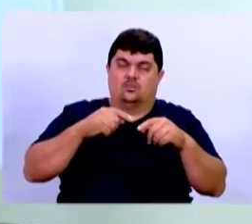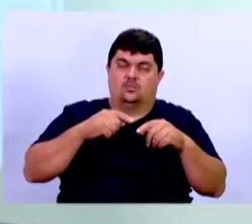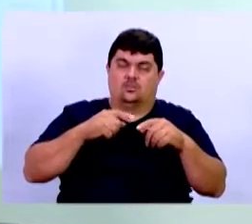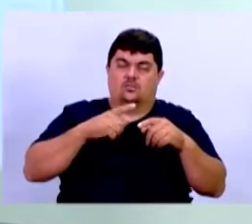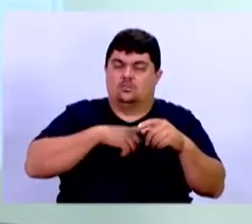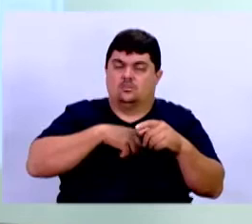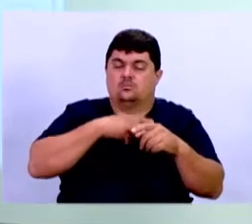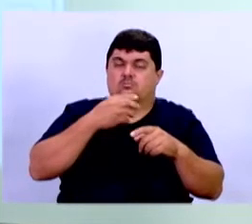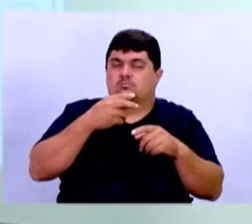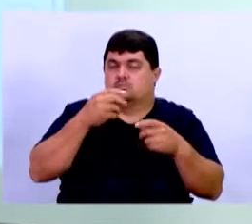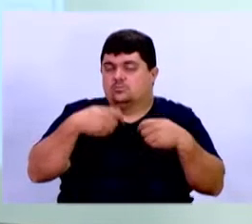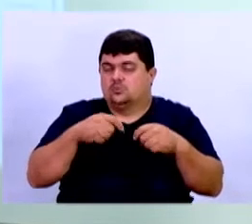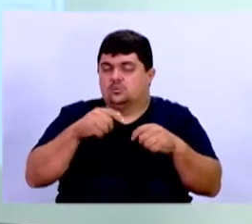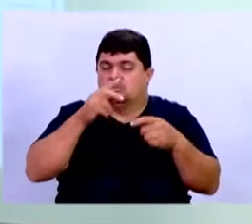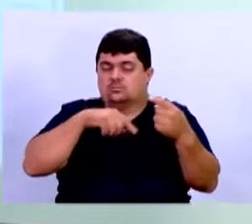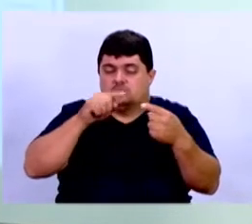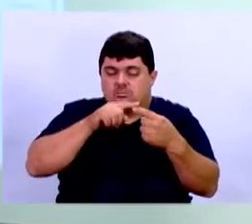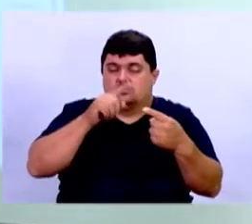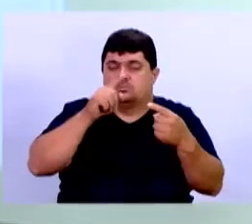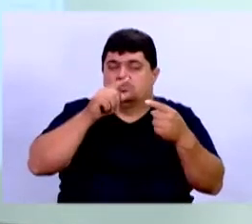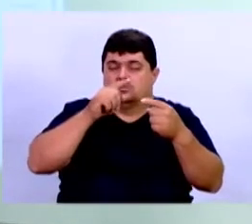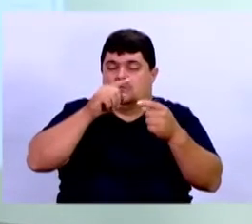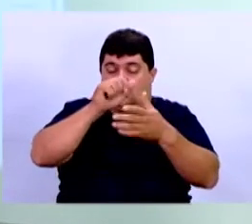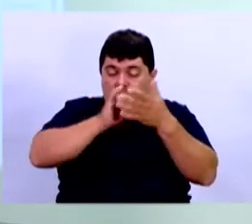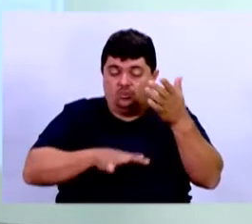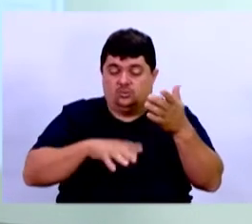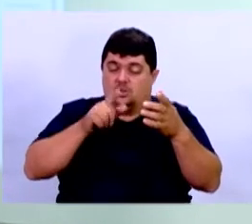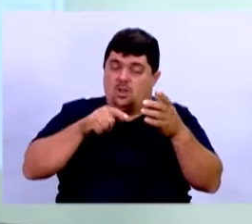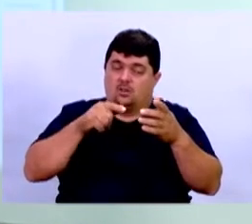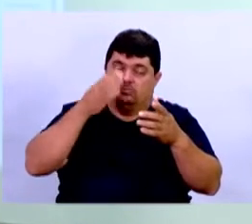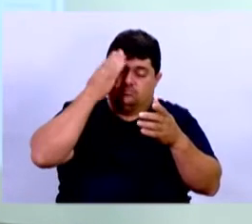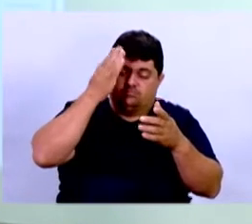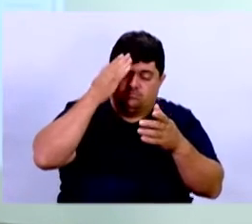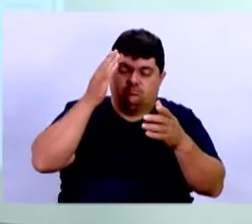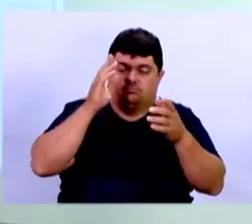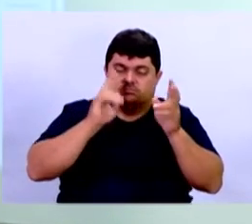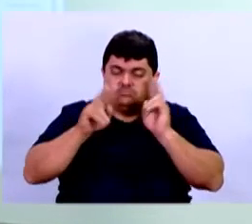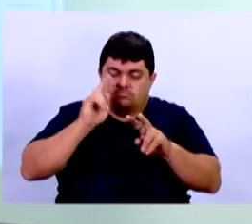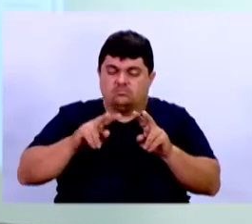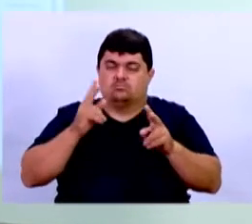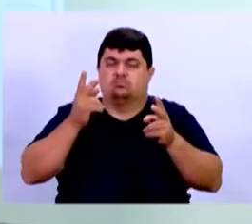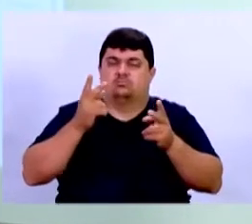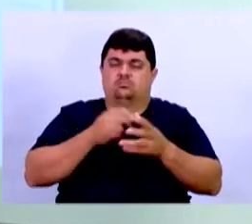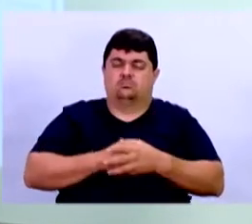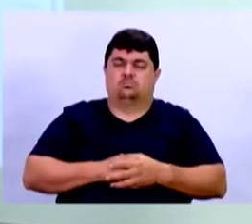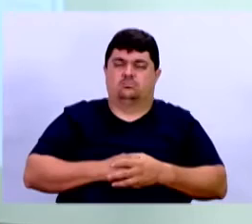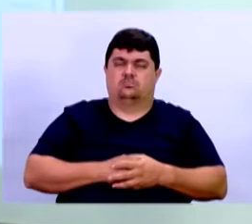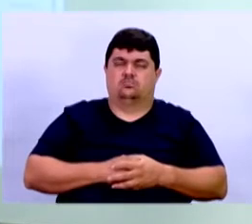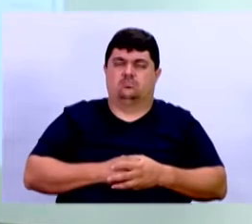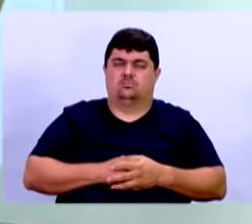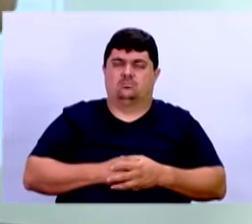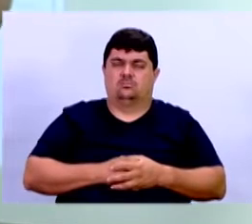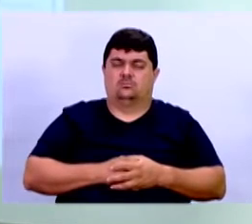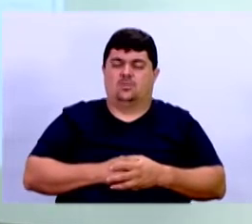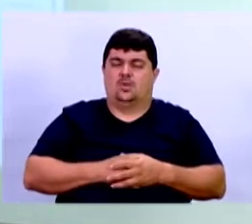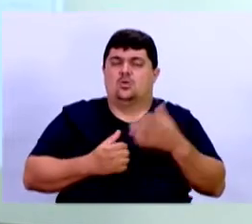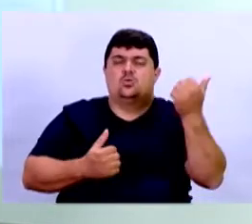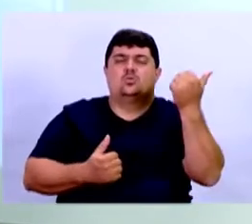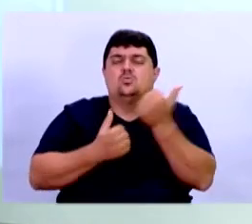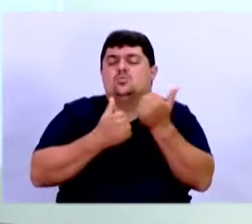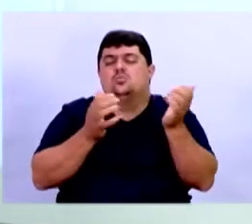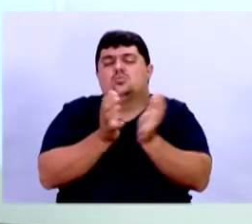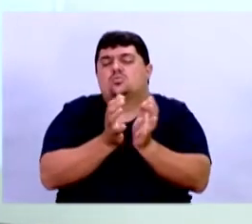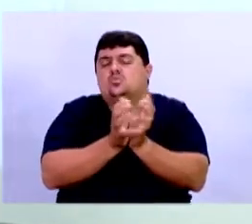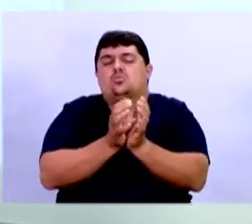uma consulta, entre outros. O objetivo do material didático é vocês colocarem a mão na massa e digitar de fato. Então, quais são esses subgrupos? Vamos